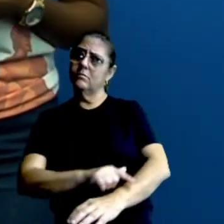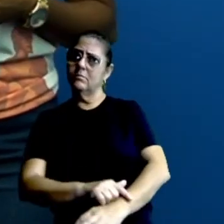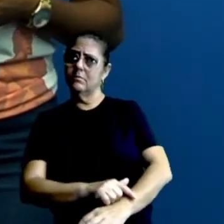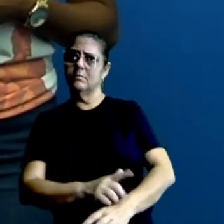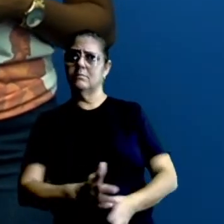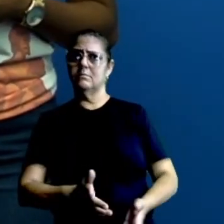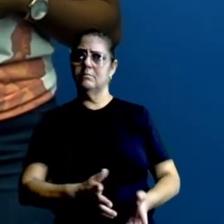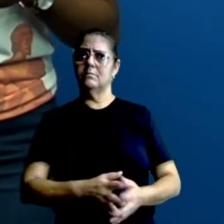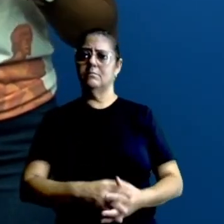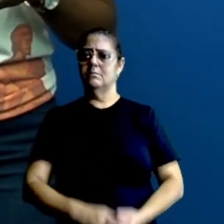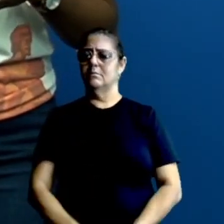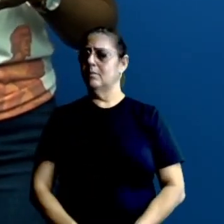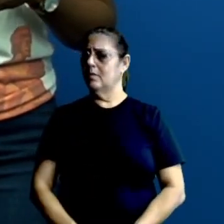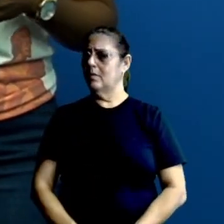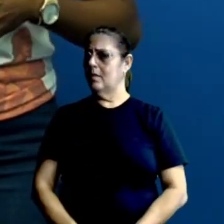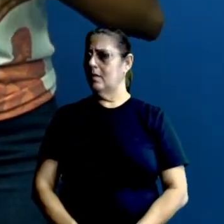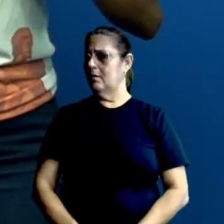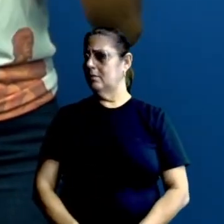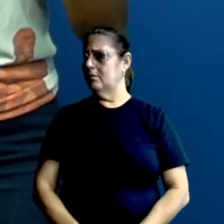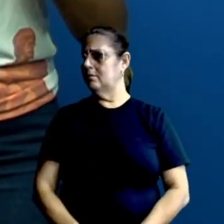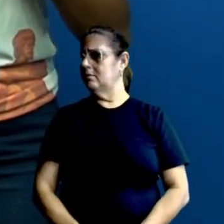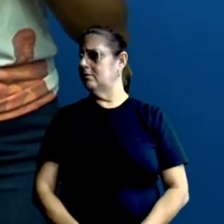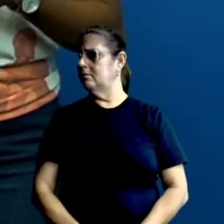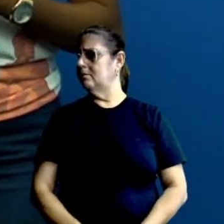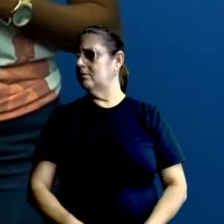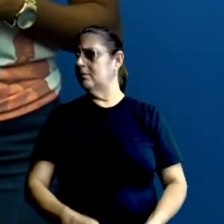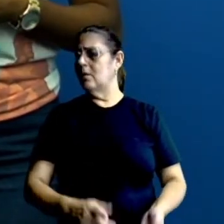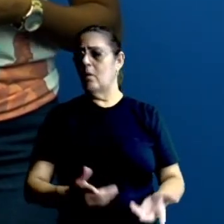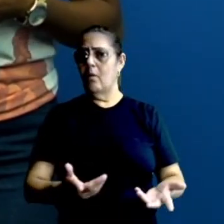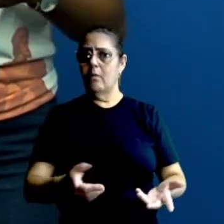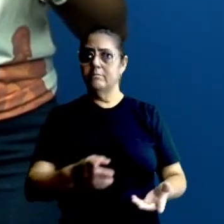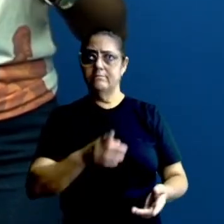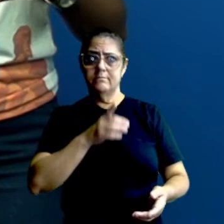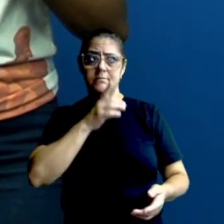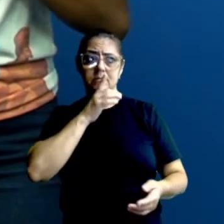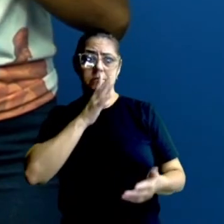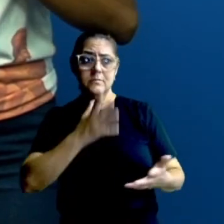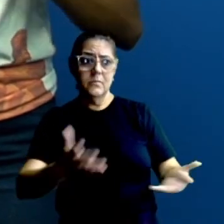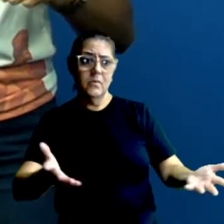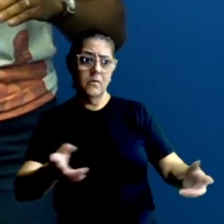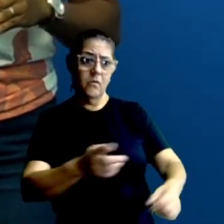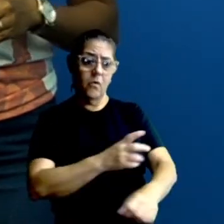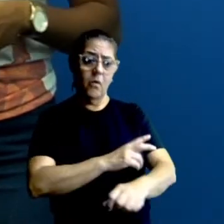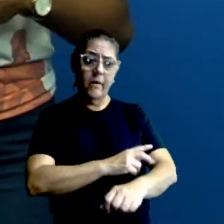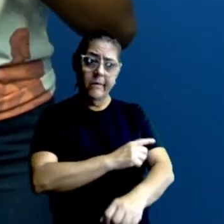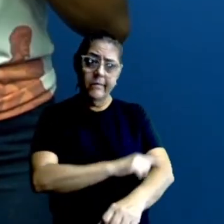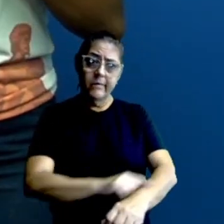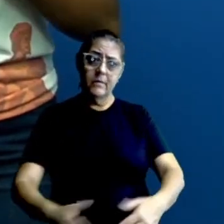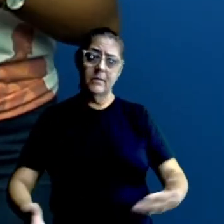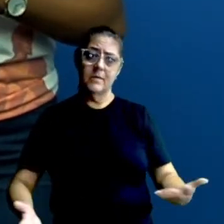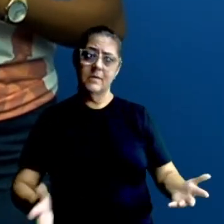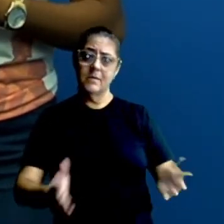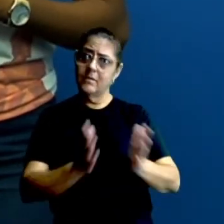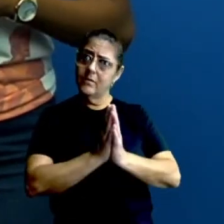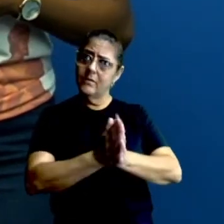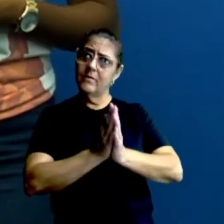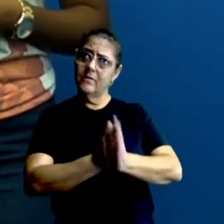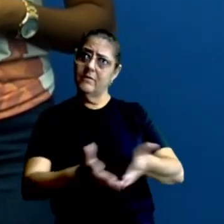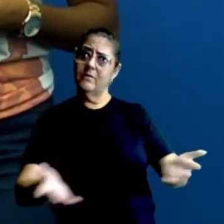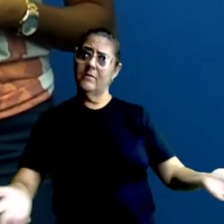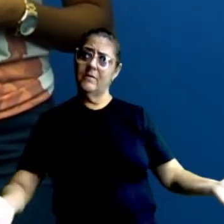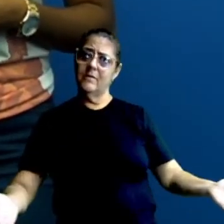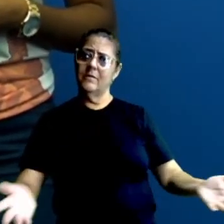quiet, please. Então, fiquem quietos, be quiet. E o please sempre essencial. Be